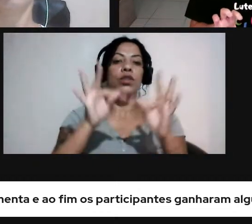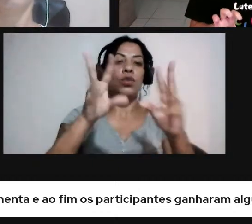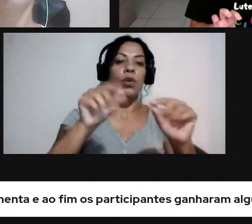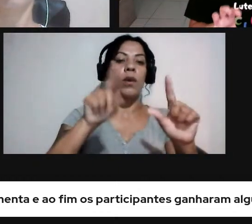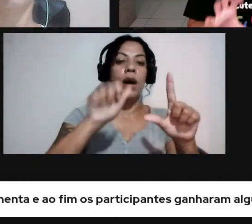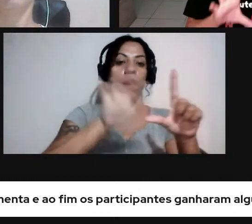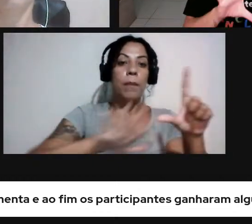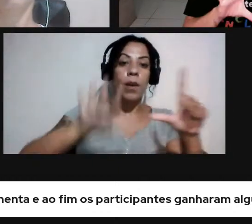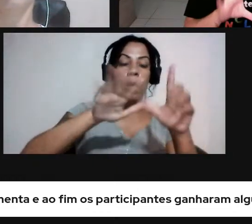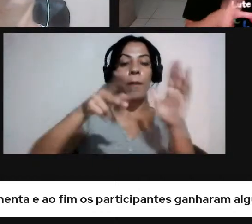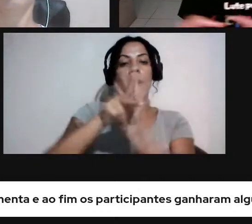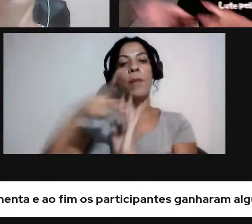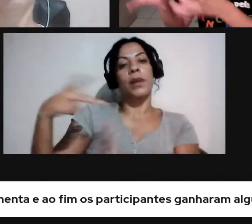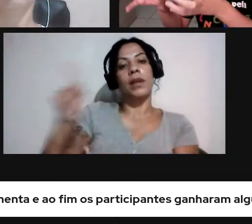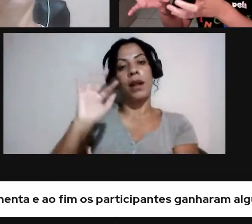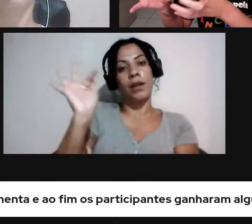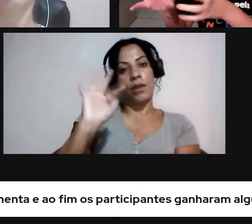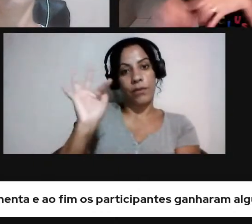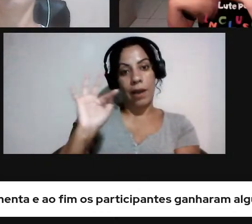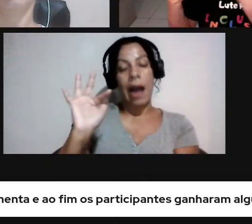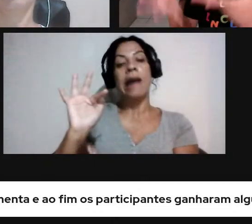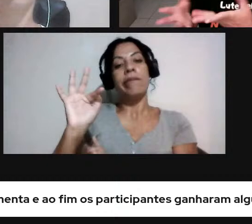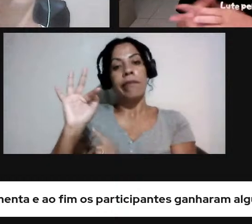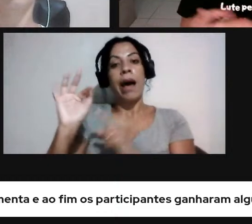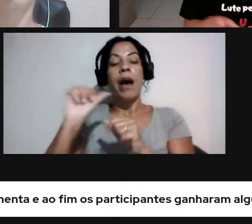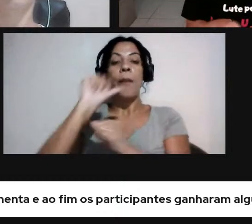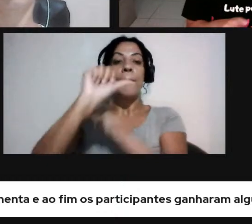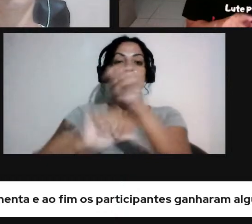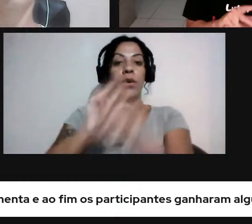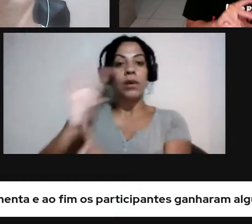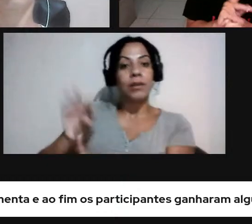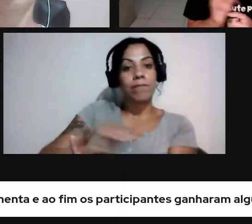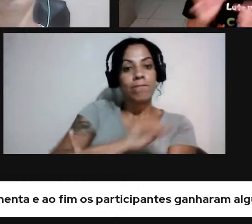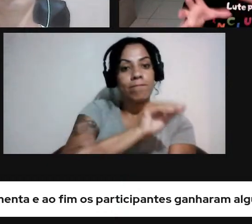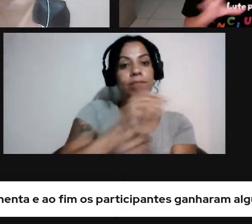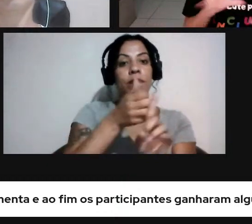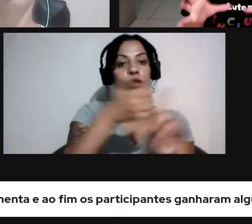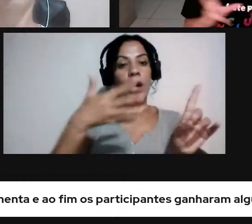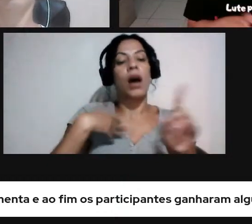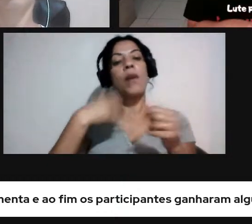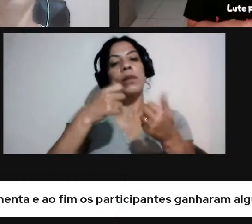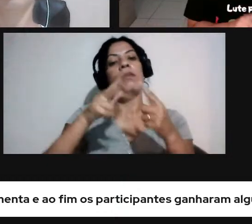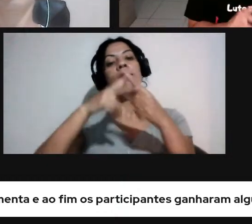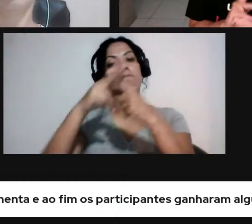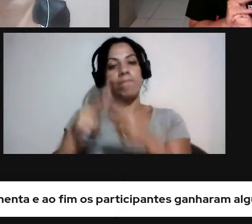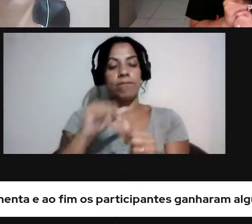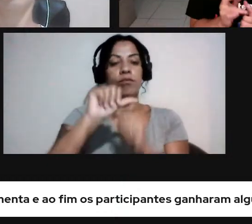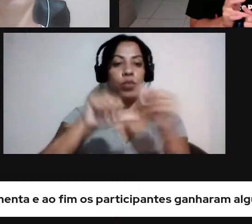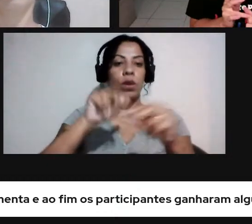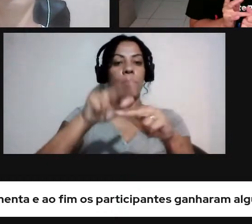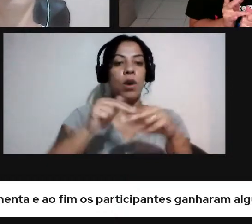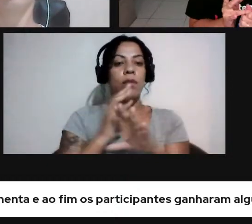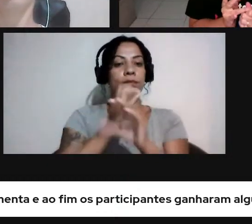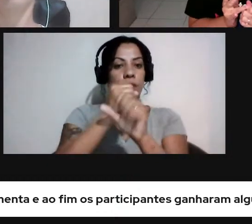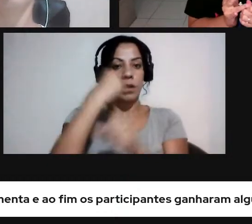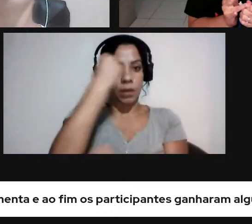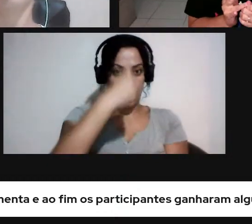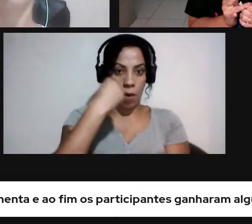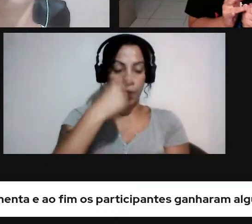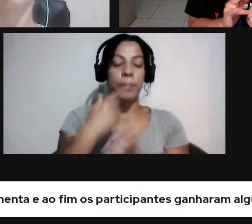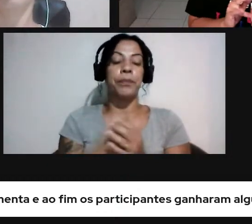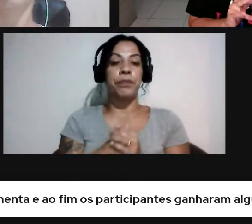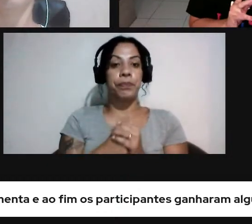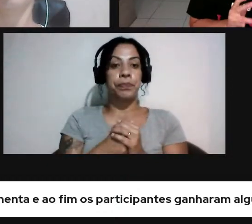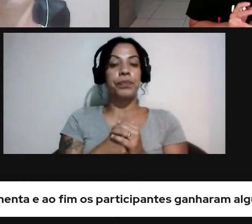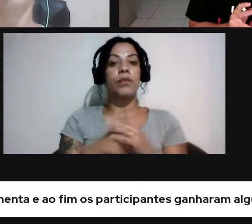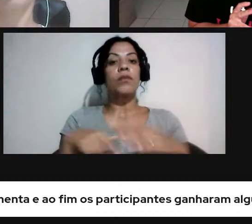da graduação, e aí eu tive que migrar depois para da extensão. Então, teve que fazer alguns ajustes ali. E